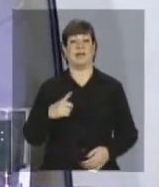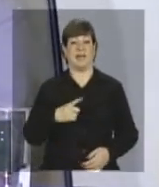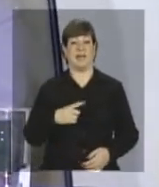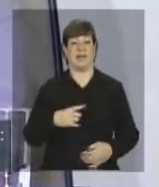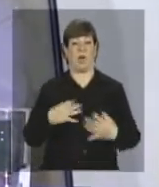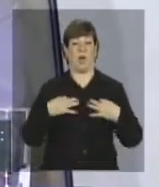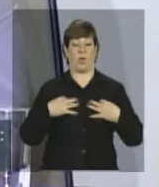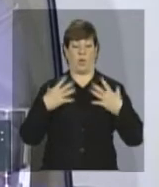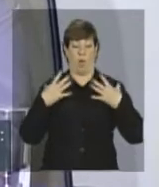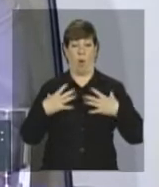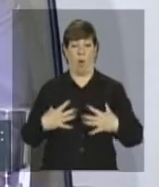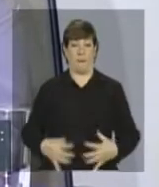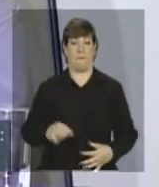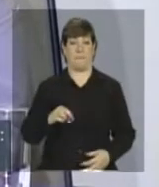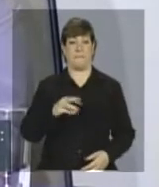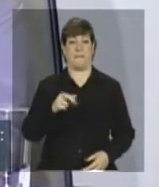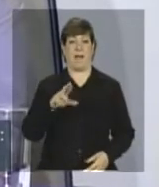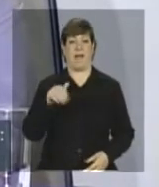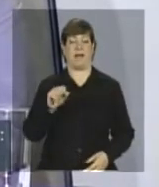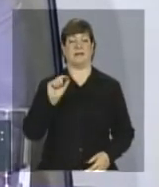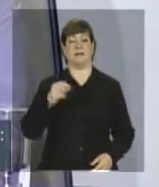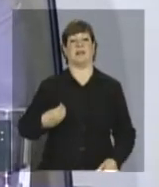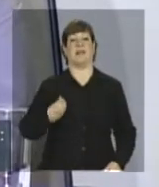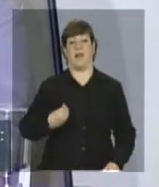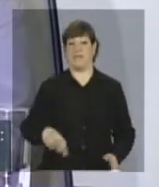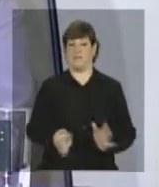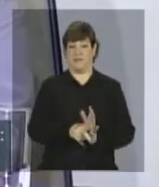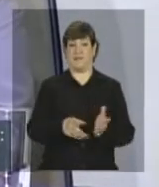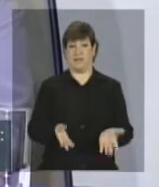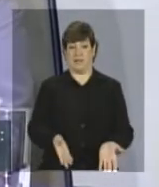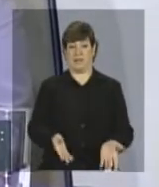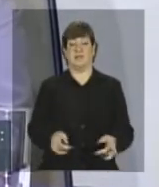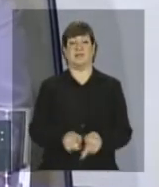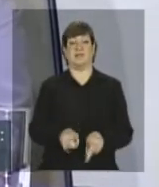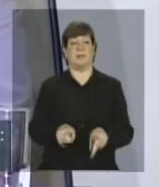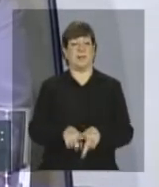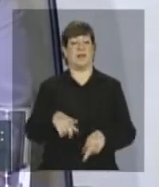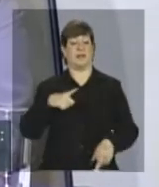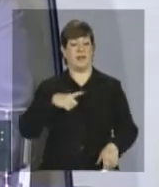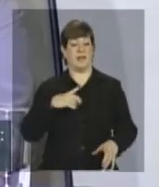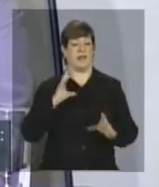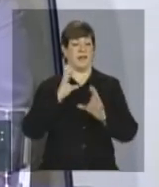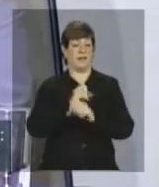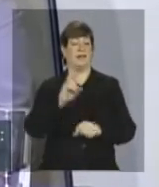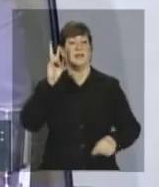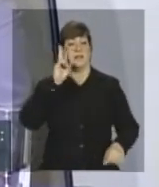corpo marcas da vida e traz na história